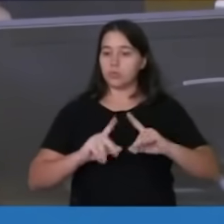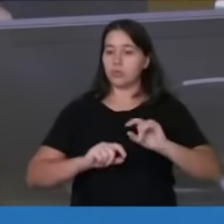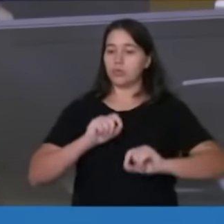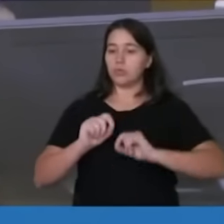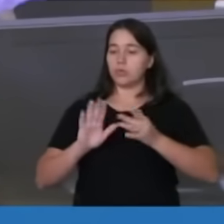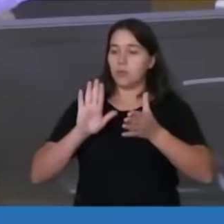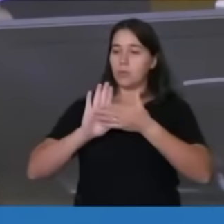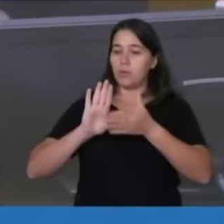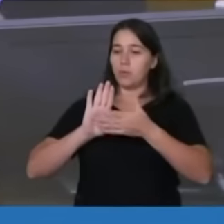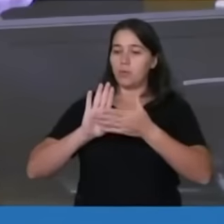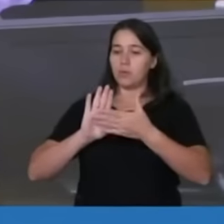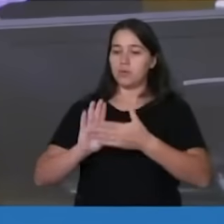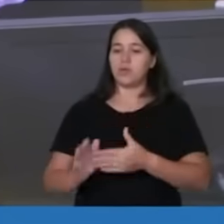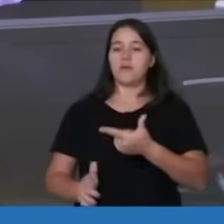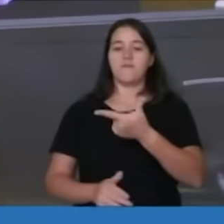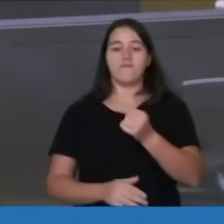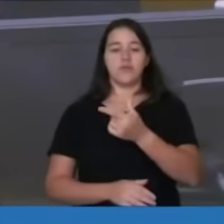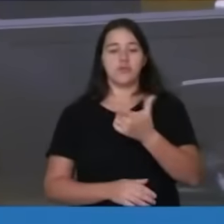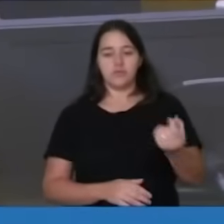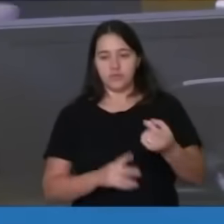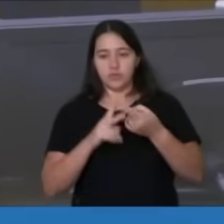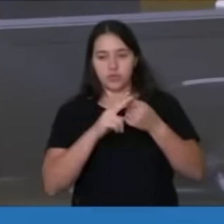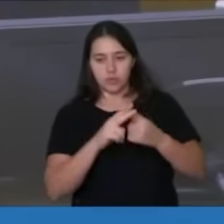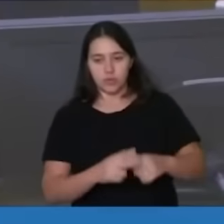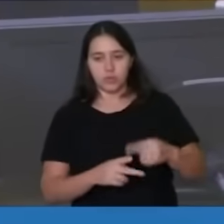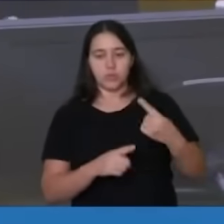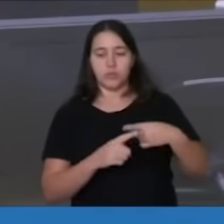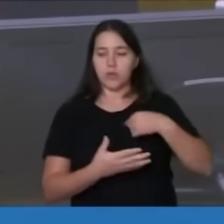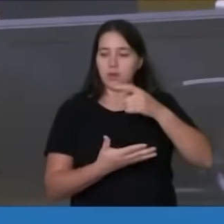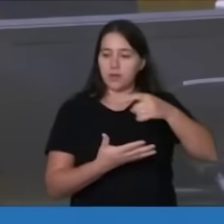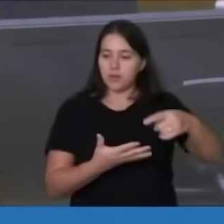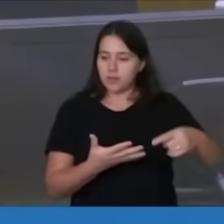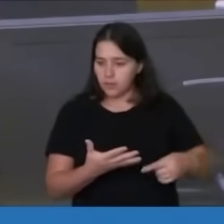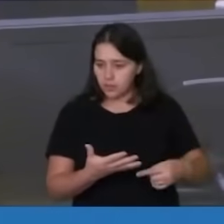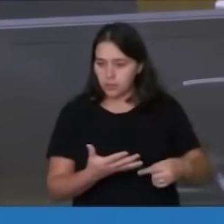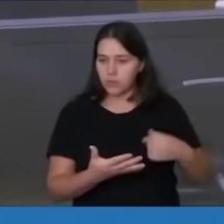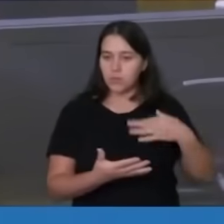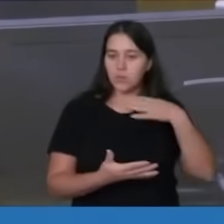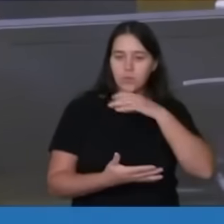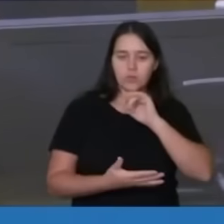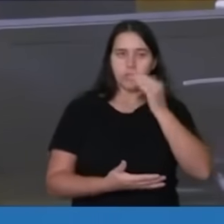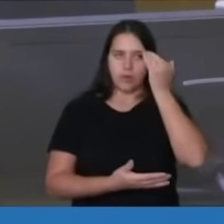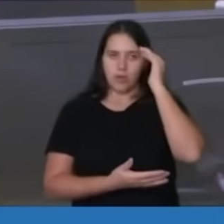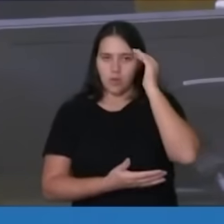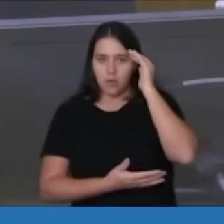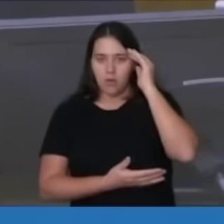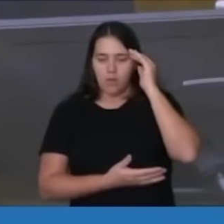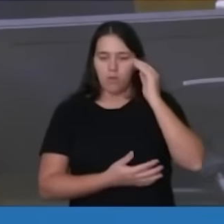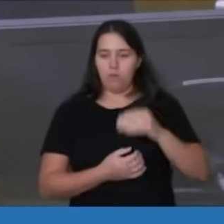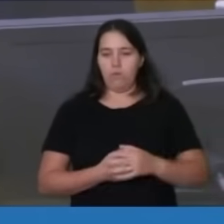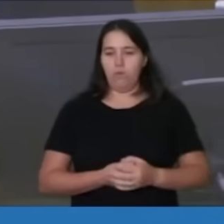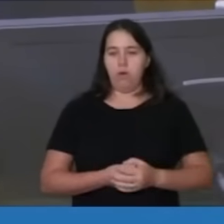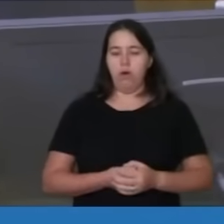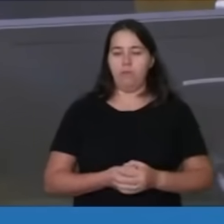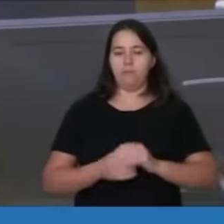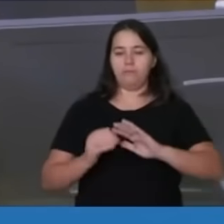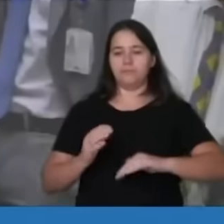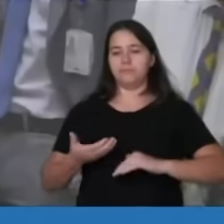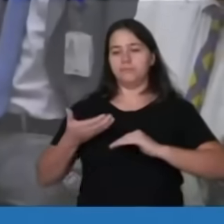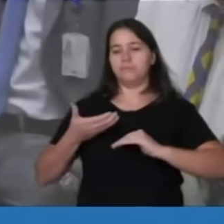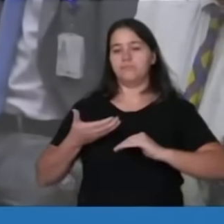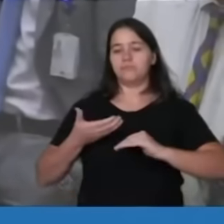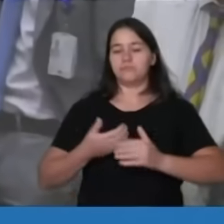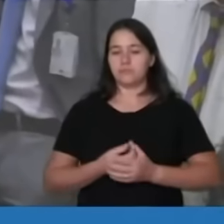propondo, que é o do 2020 corrigido, porque isso é um critério. Que eu acho que isso há uma compreensão de que é um critério, e o Congresso Nacional, então, está